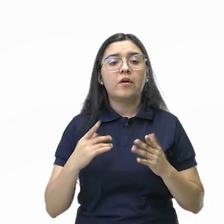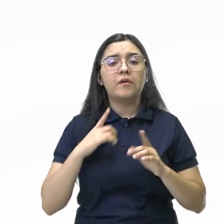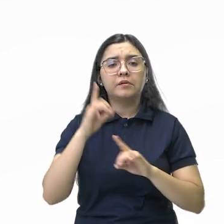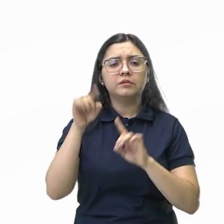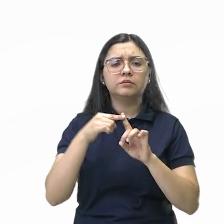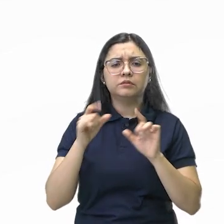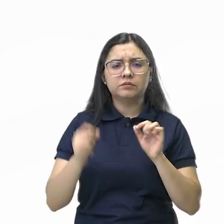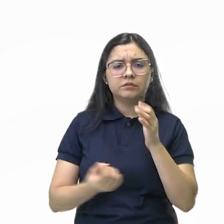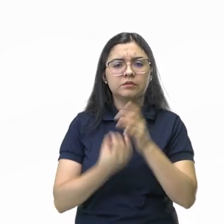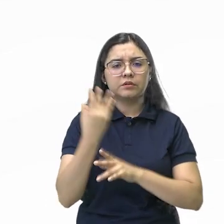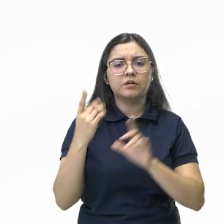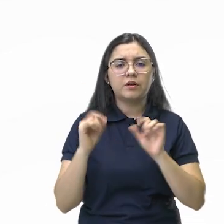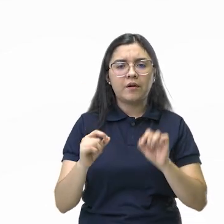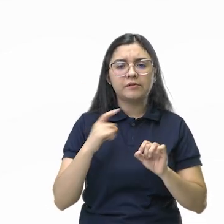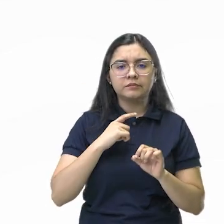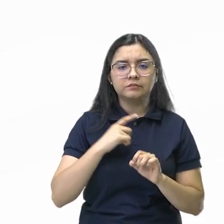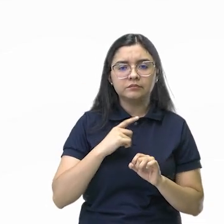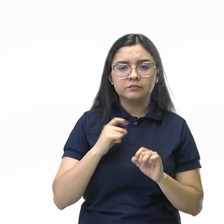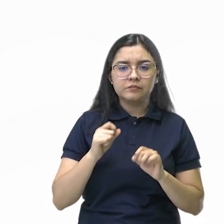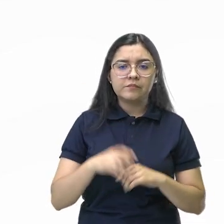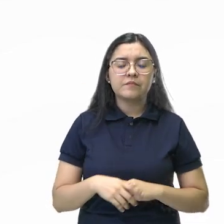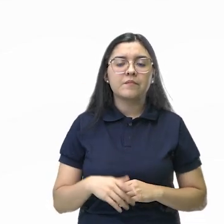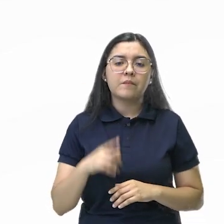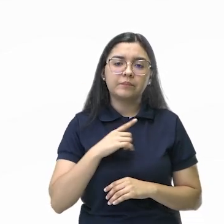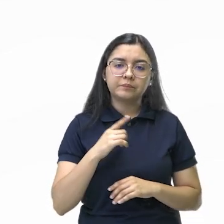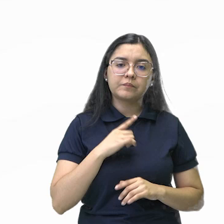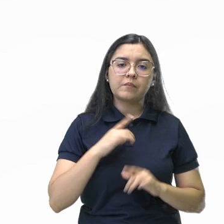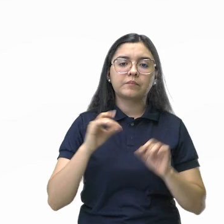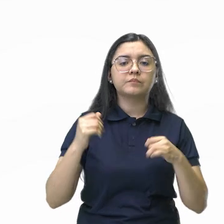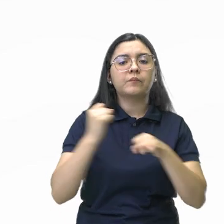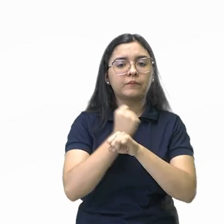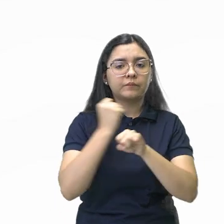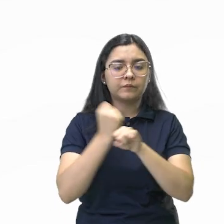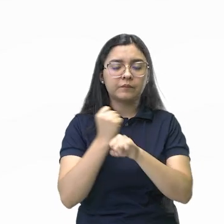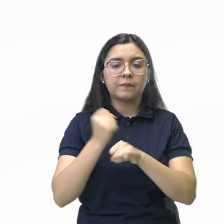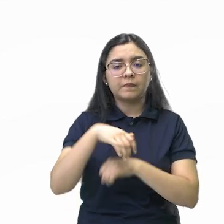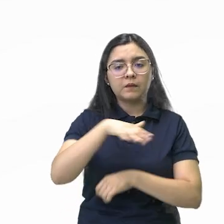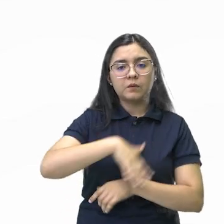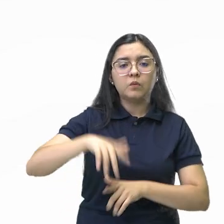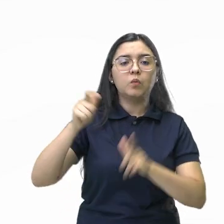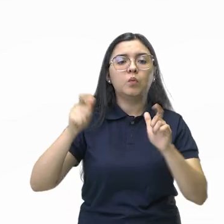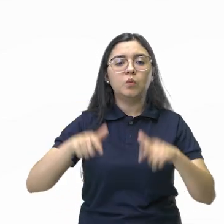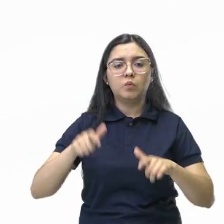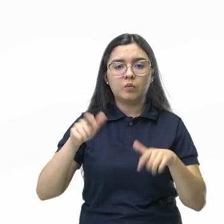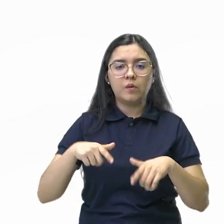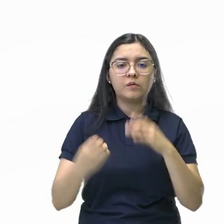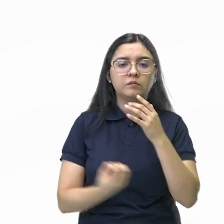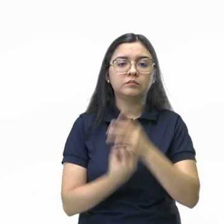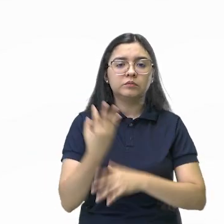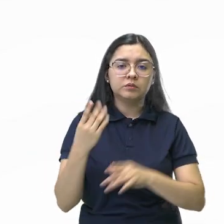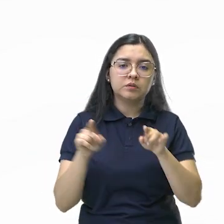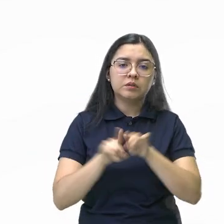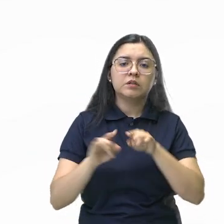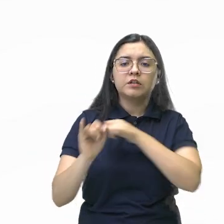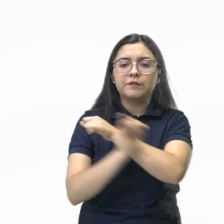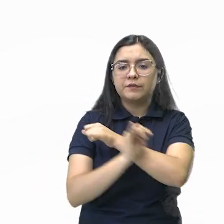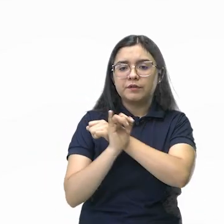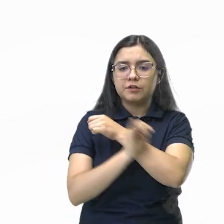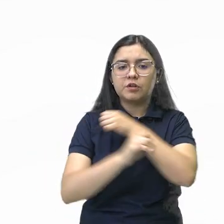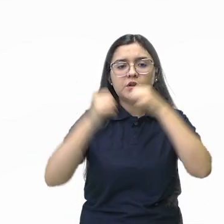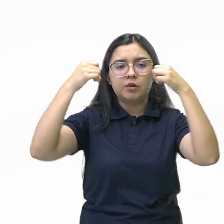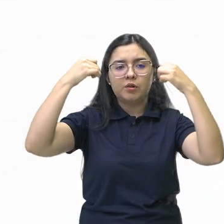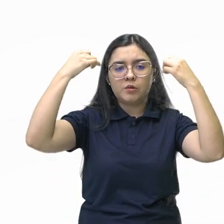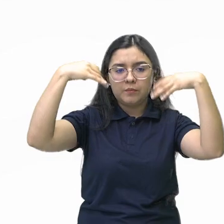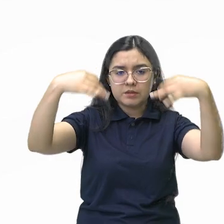ele visava criar um fluxo de pedestre, abrindo um pátio gramado, instalando infraestrutura